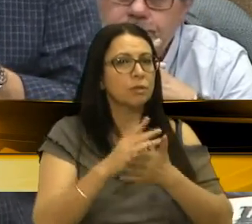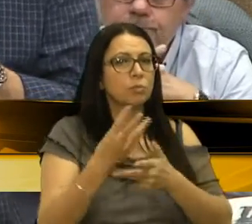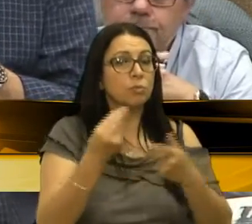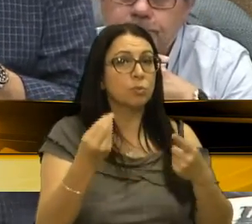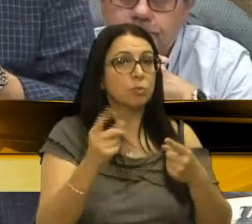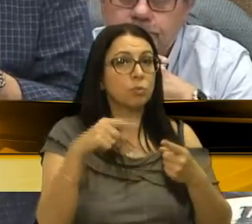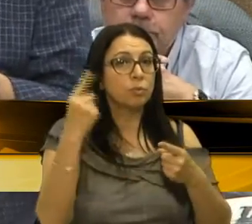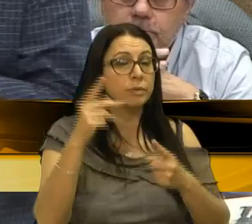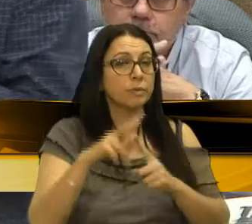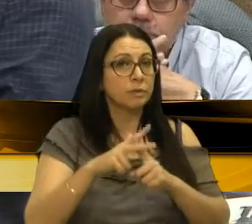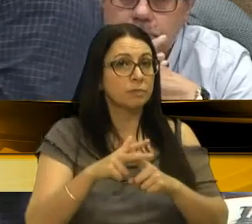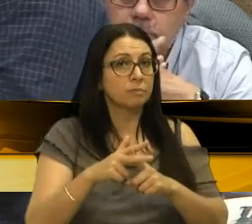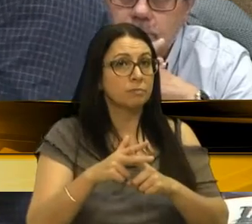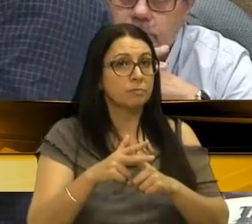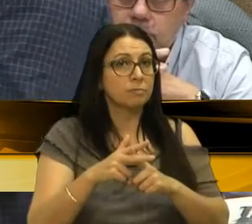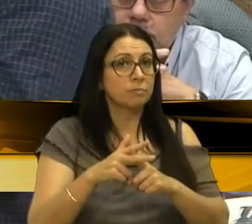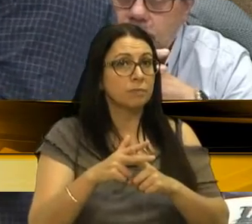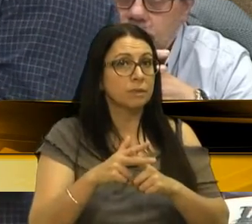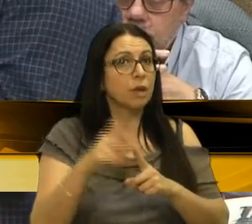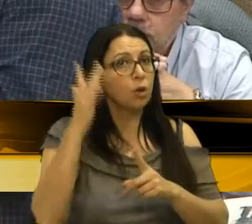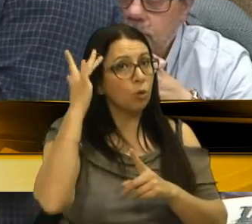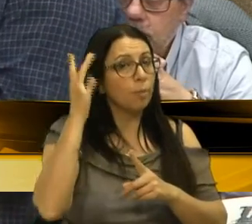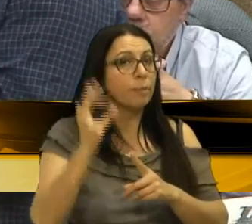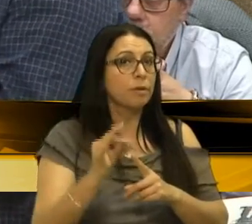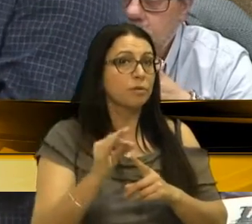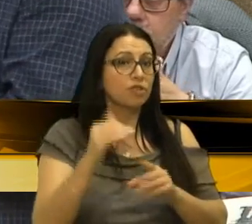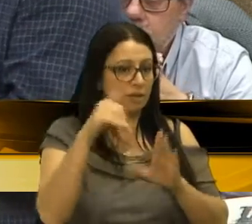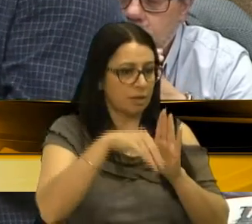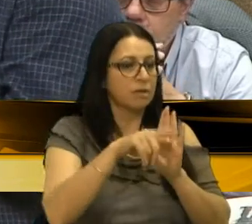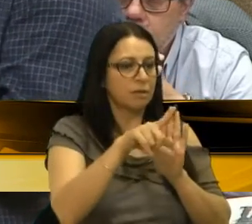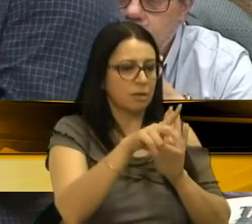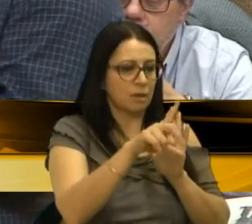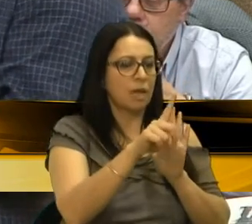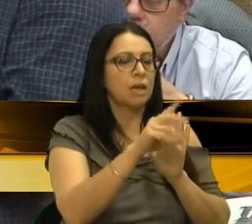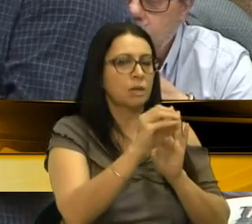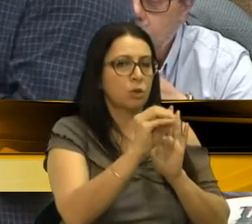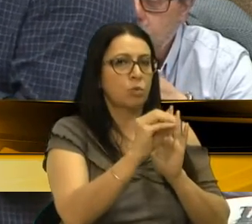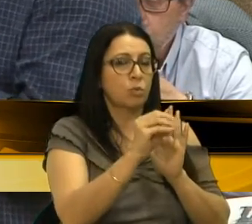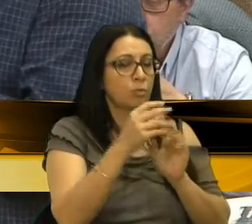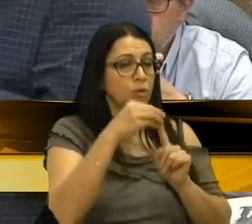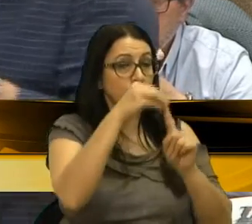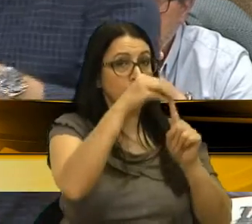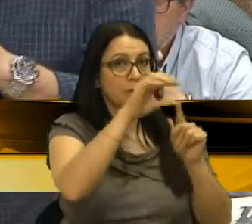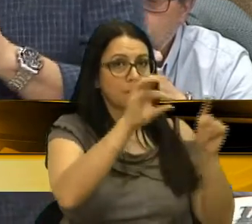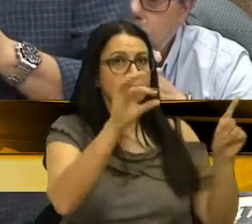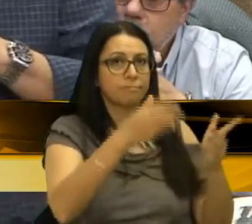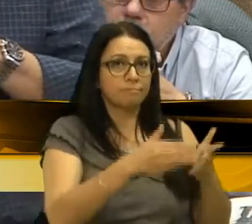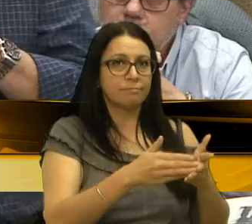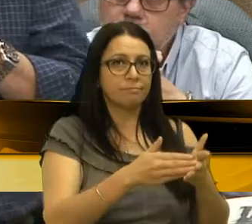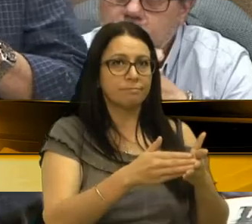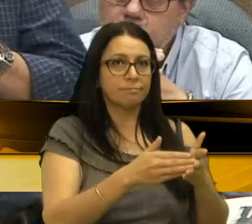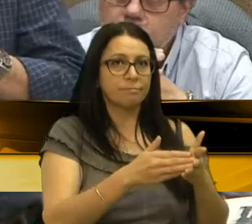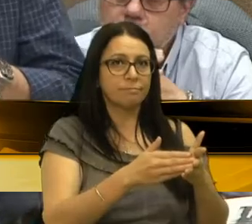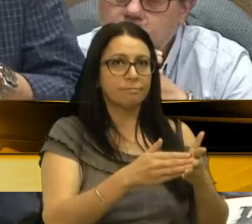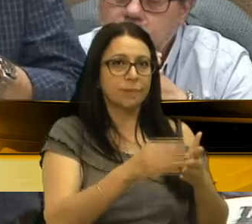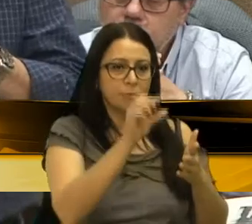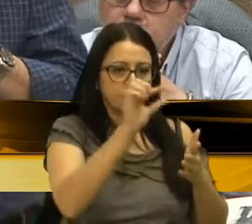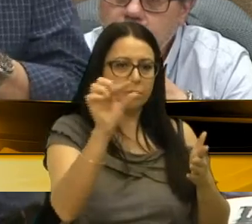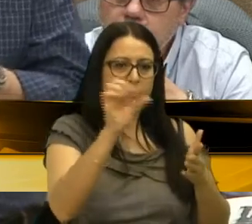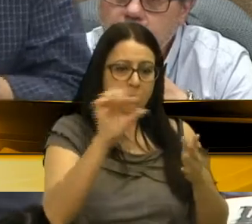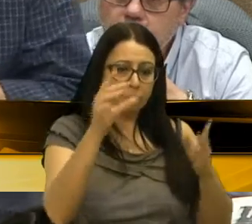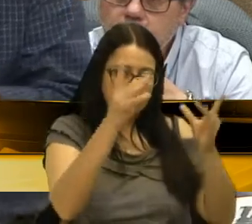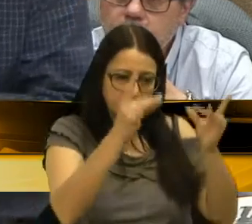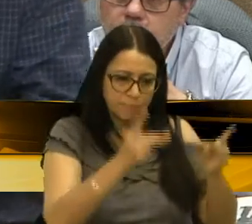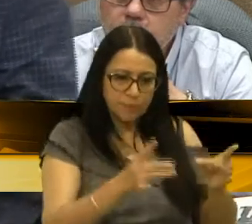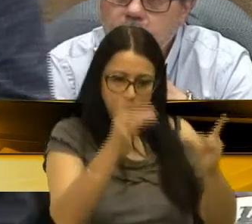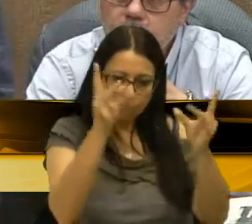outras ferramentas. Compreendi até na LDO, porque ali nós tínhamos como destacar até de maneira mais, né, pormenorizada cada